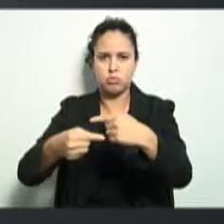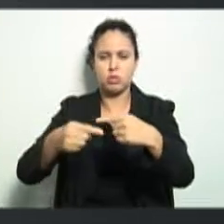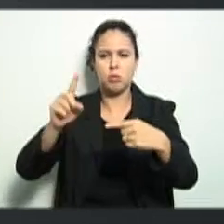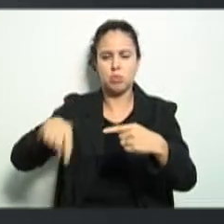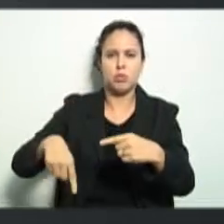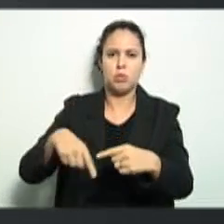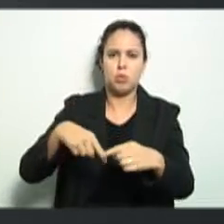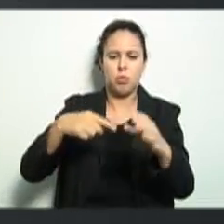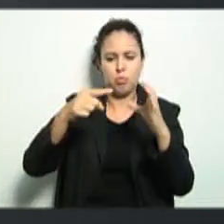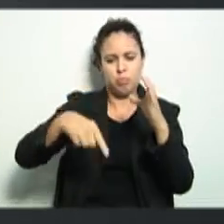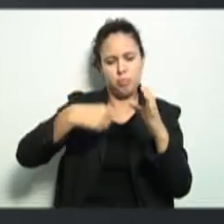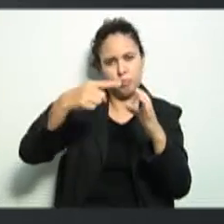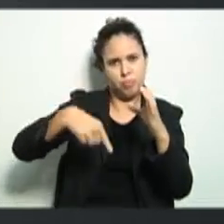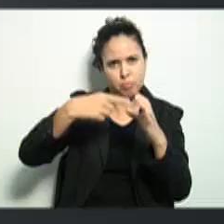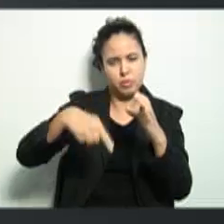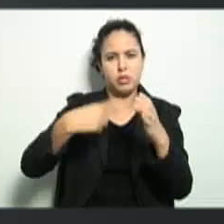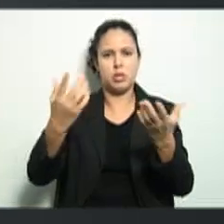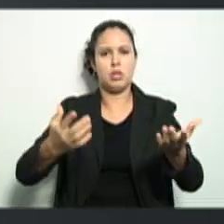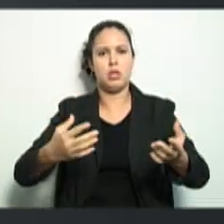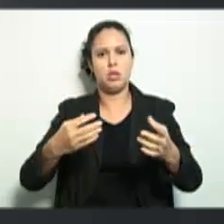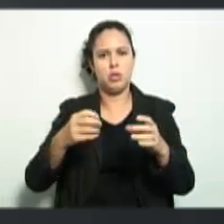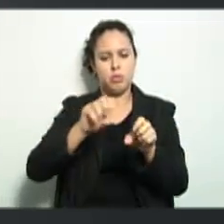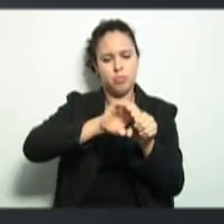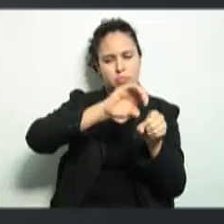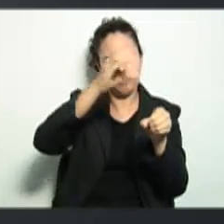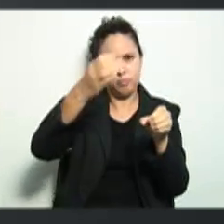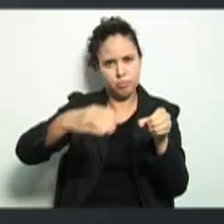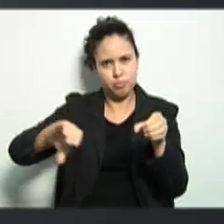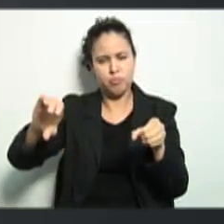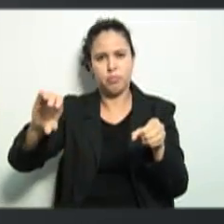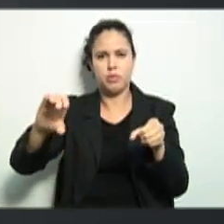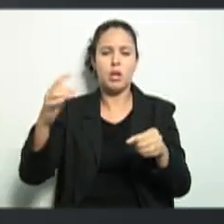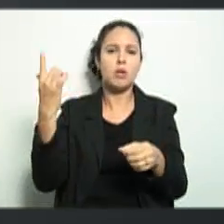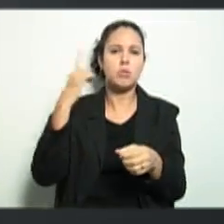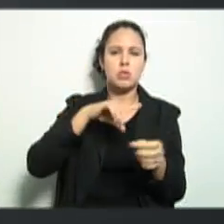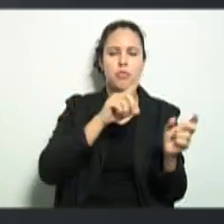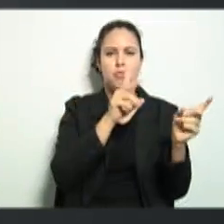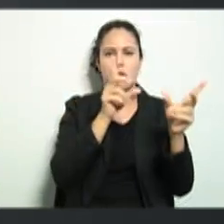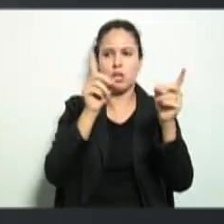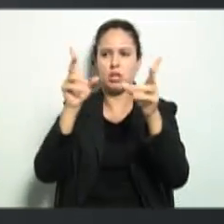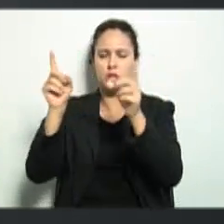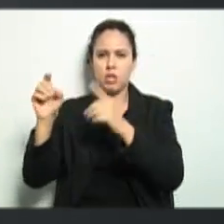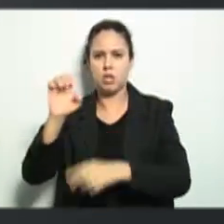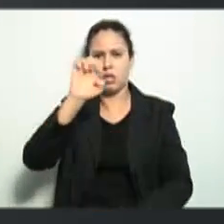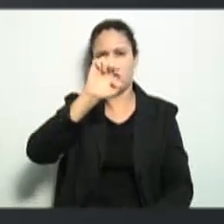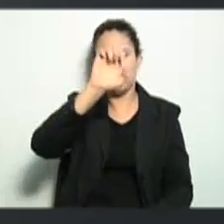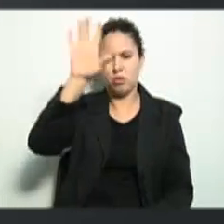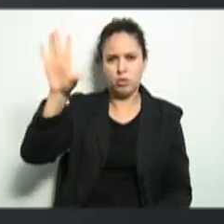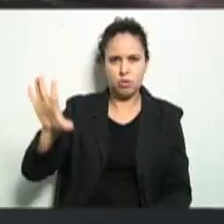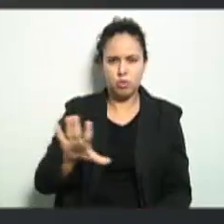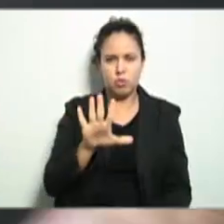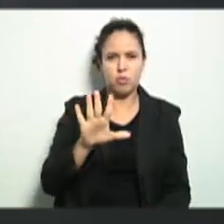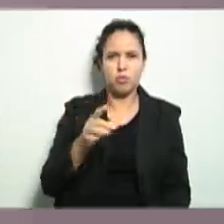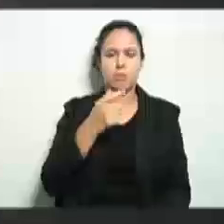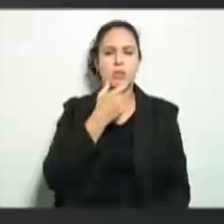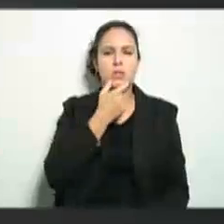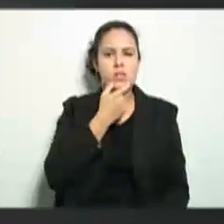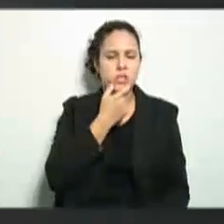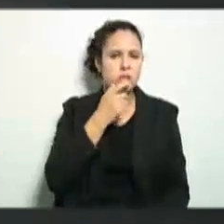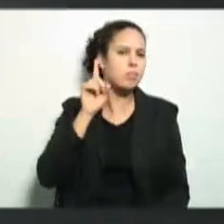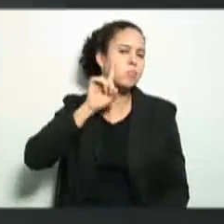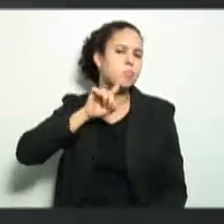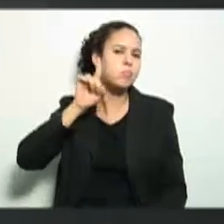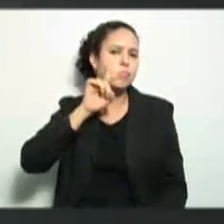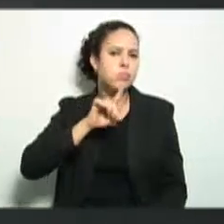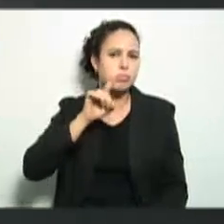1870, a borracha conquistou os mercados da Europa e dos Estados Unidos. A procura pelo produto crescia, mas a oferta